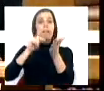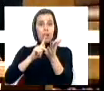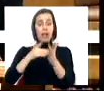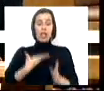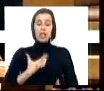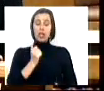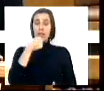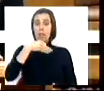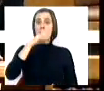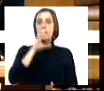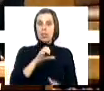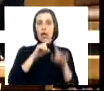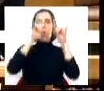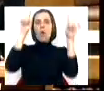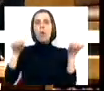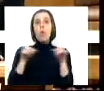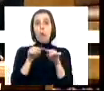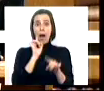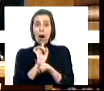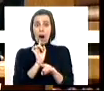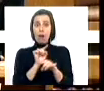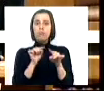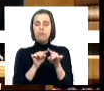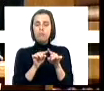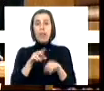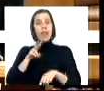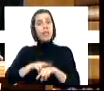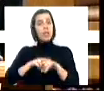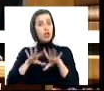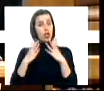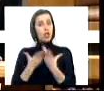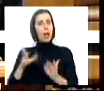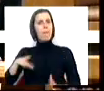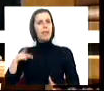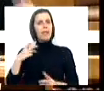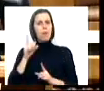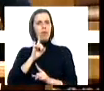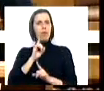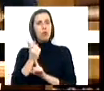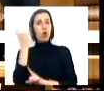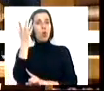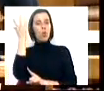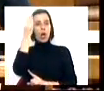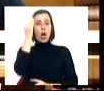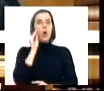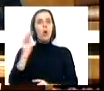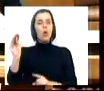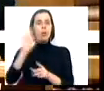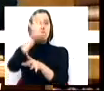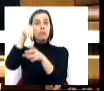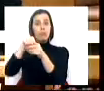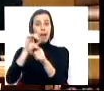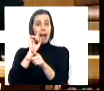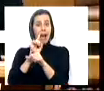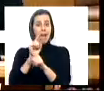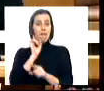à DGPC sobre os quadros em causa, tendo a Direção-Geral do Património Cultural recomendado a integração